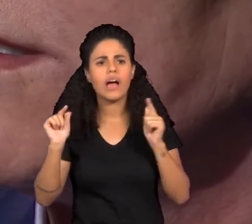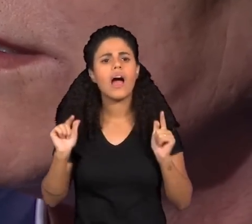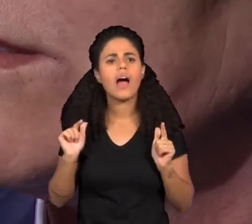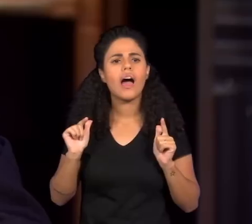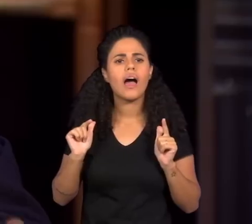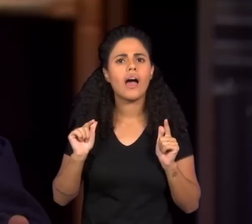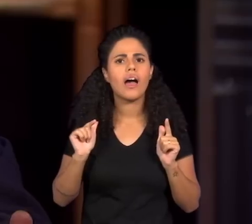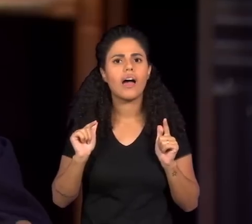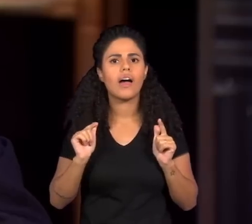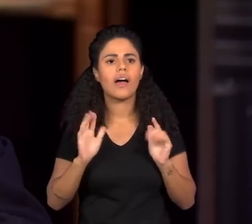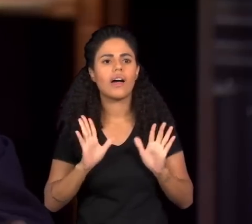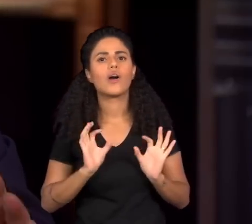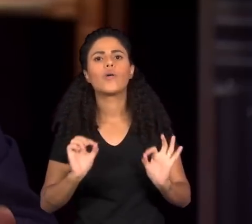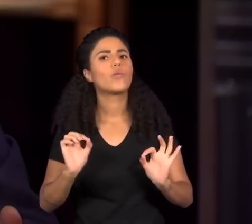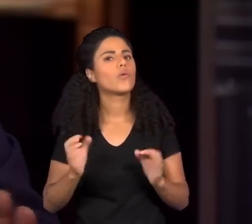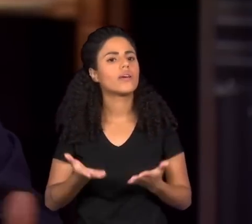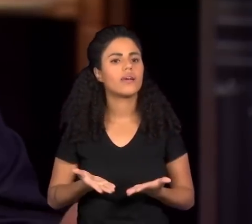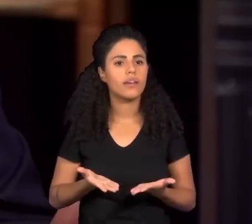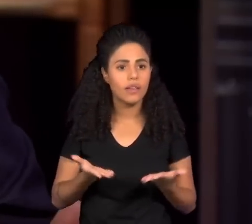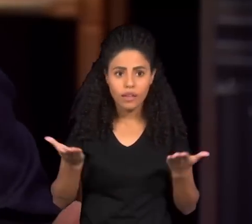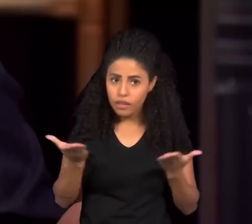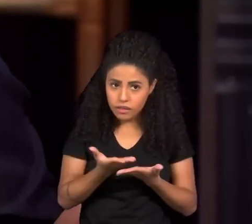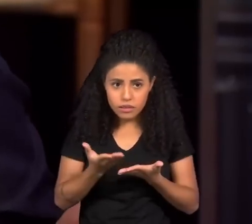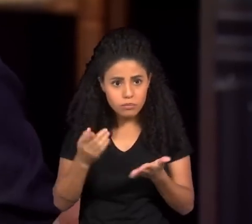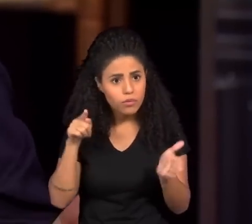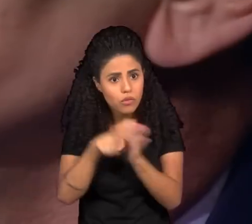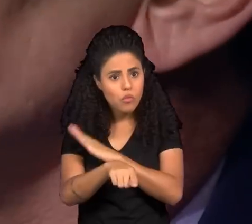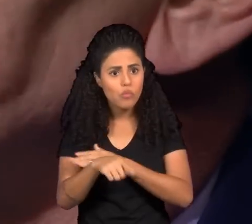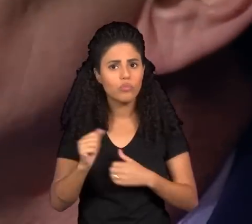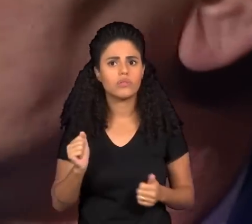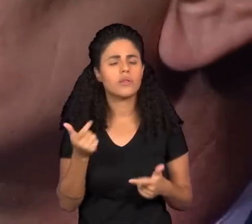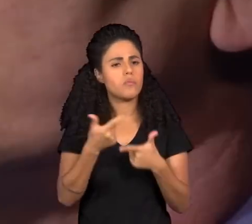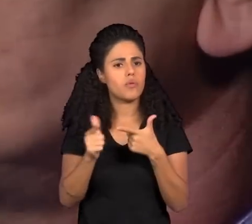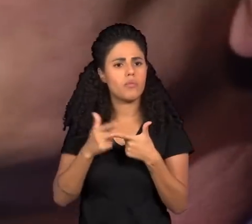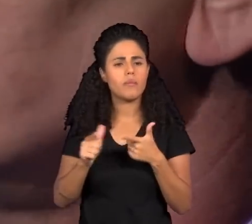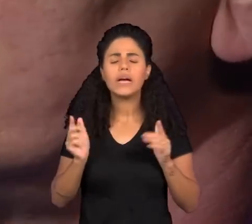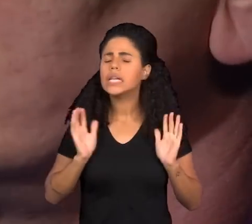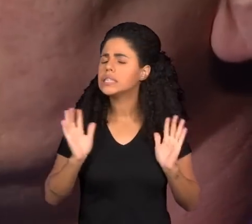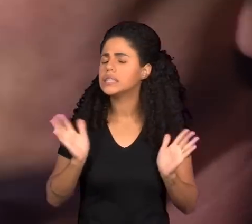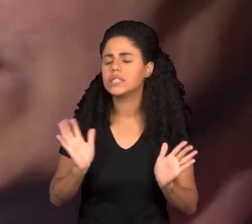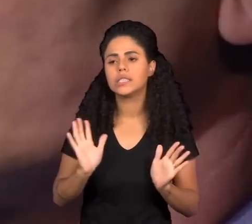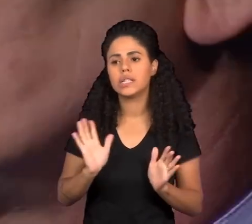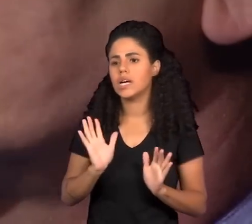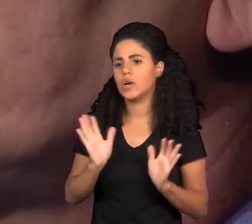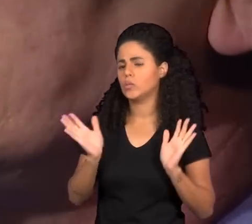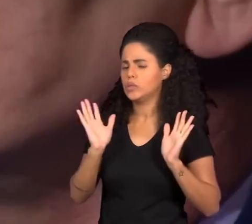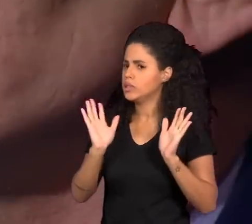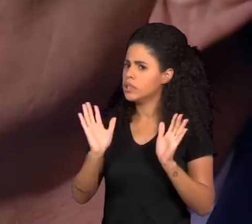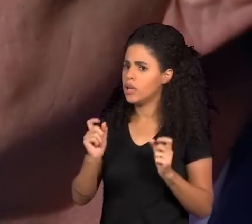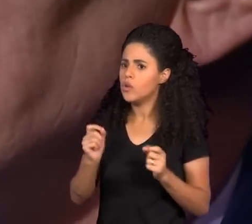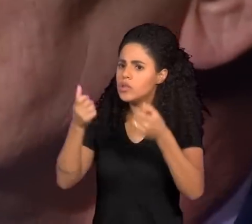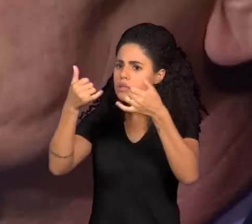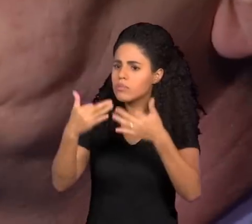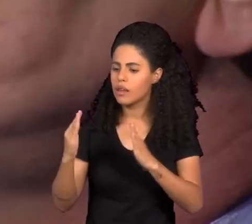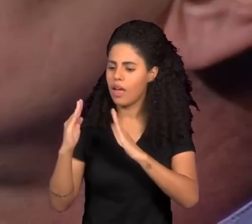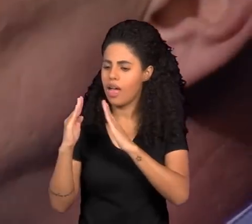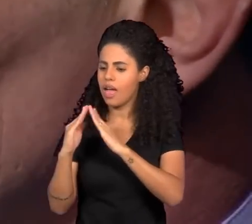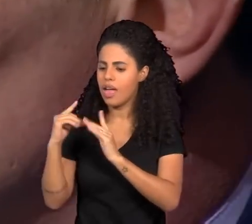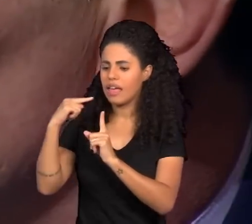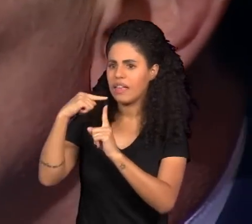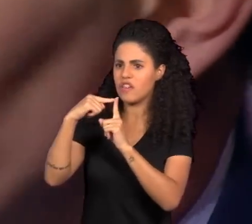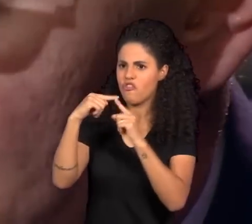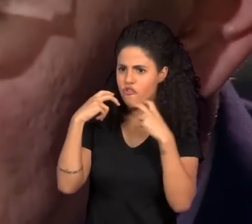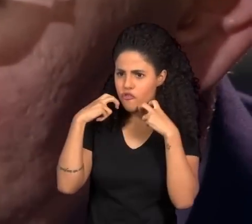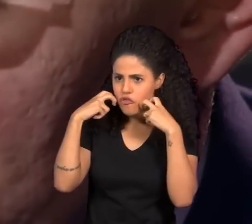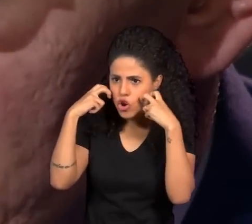padre? Não vai fugir. Vai fugir dessa. Dessa ferida. Não, uma ferida, não posso fugir disso. Como também a igreja não tem